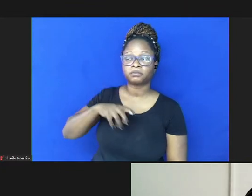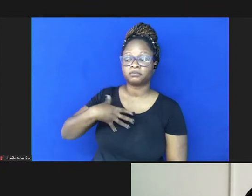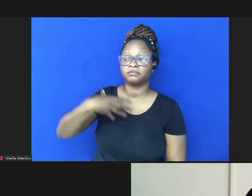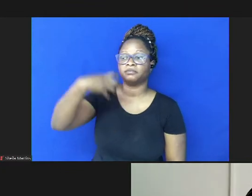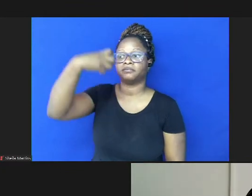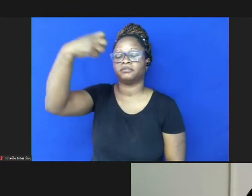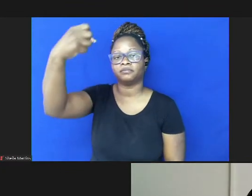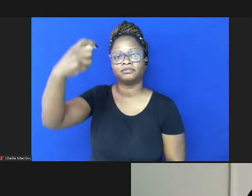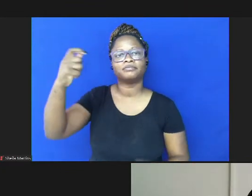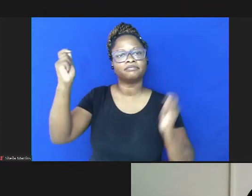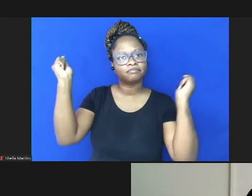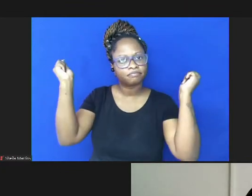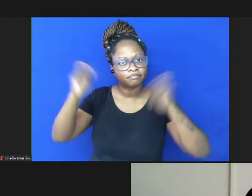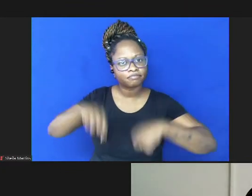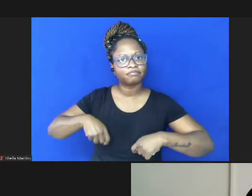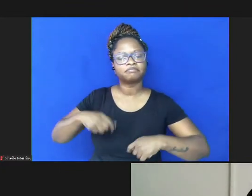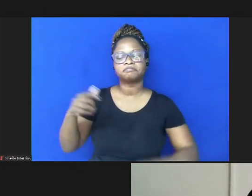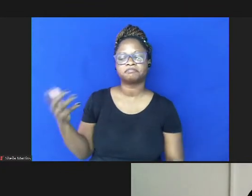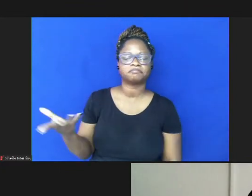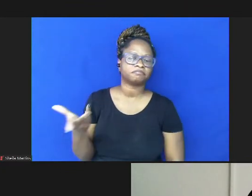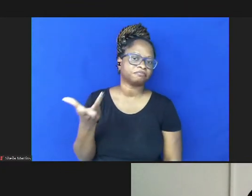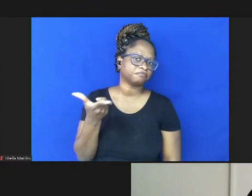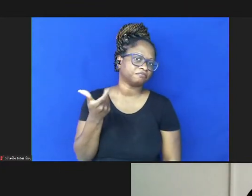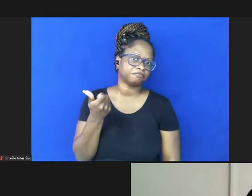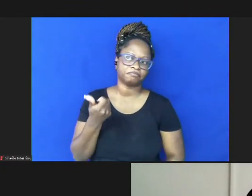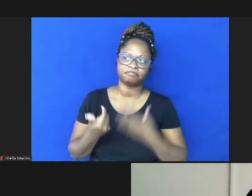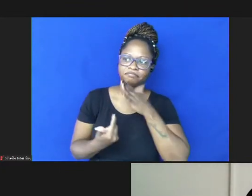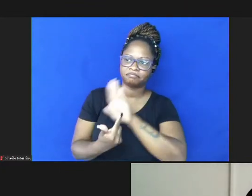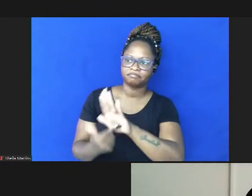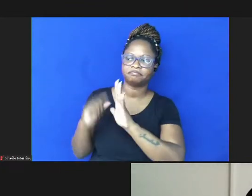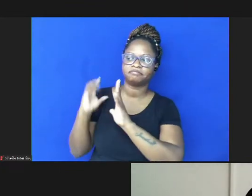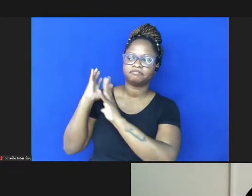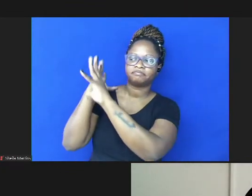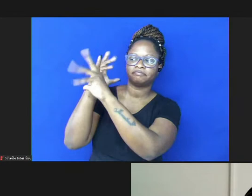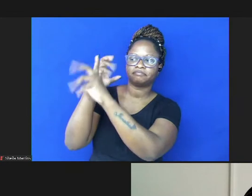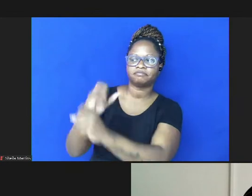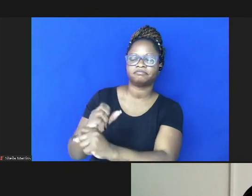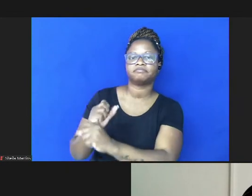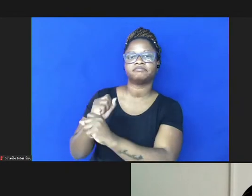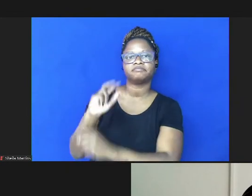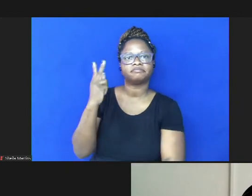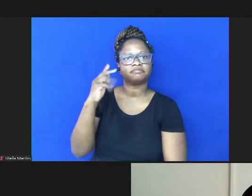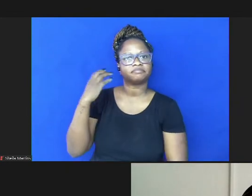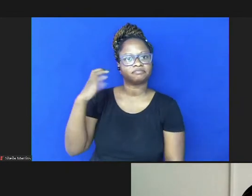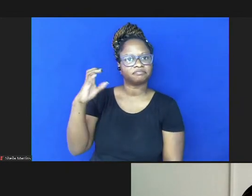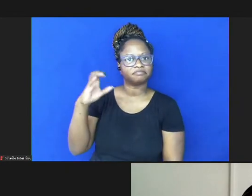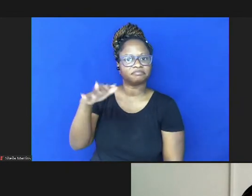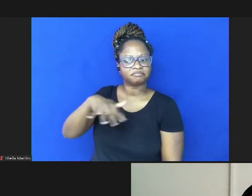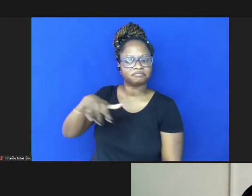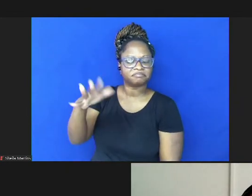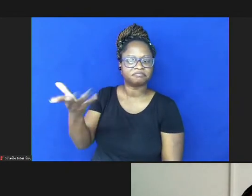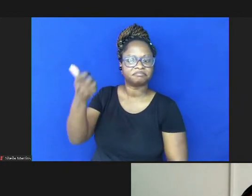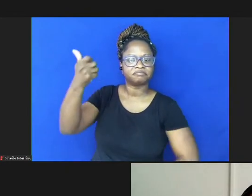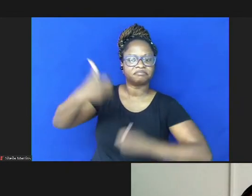uma brilhante apresentação sobre a história da ciência. E